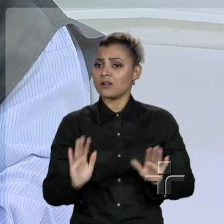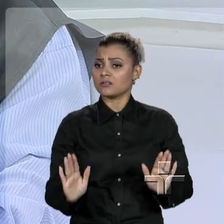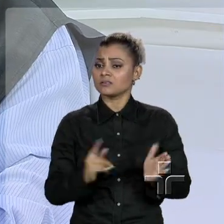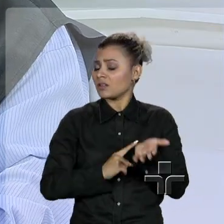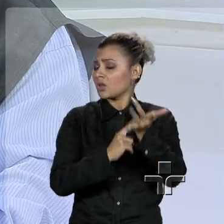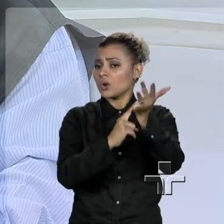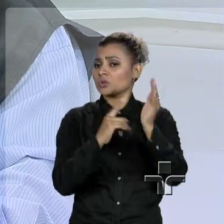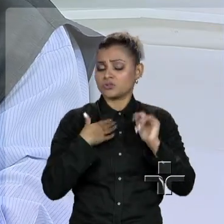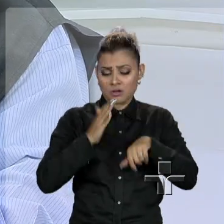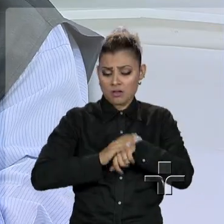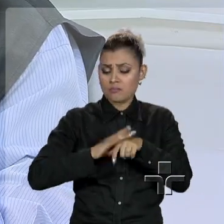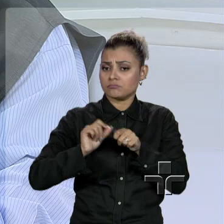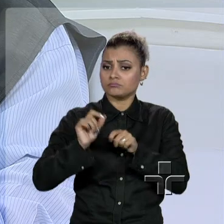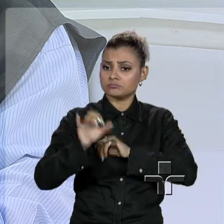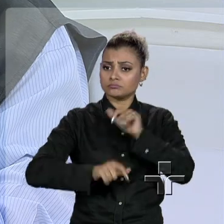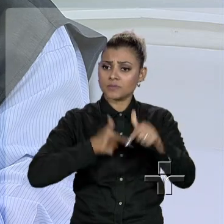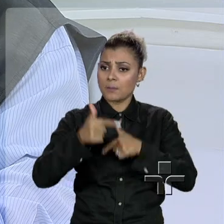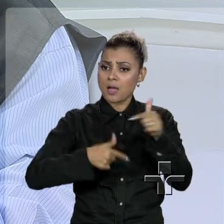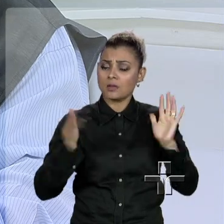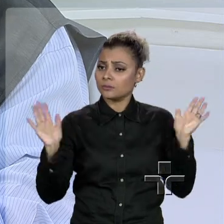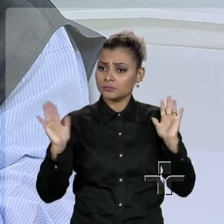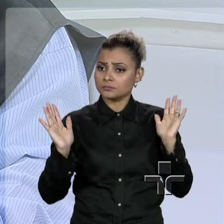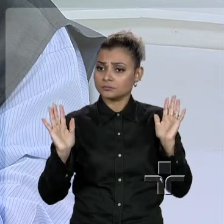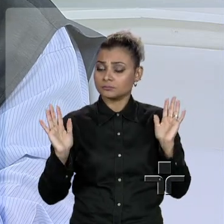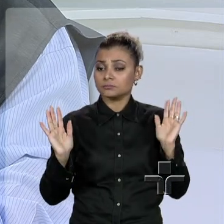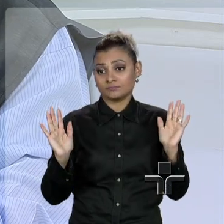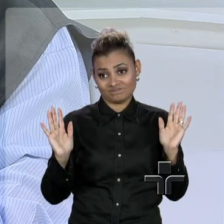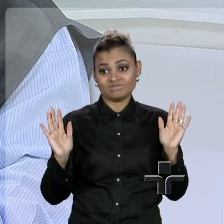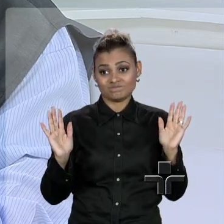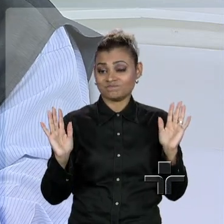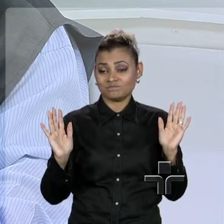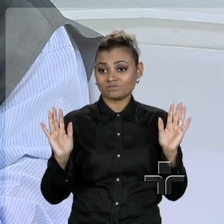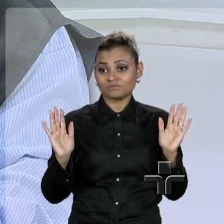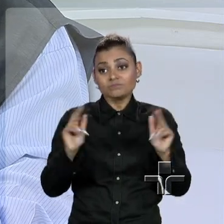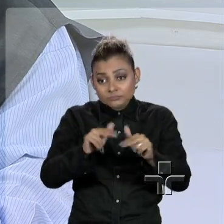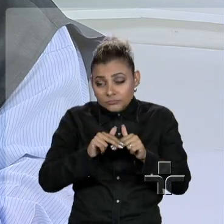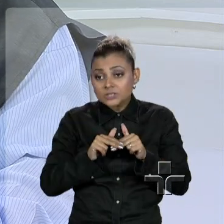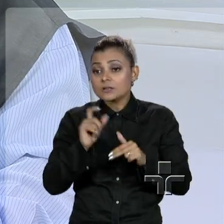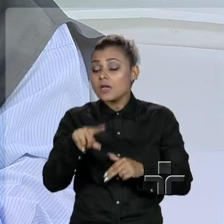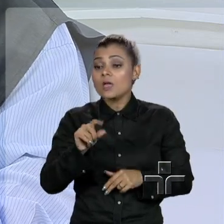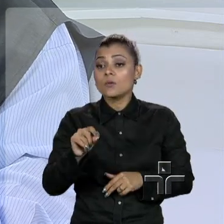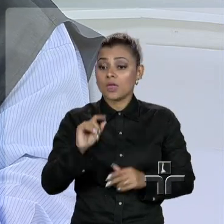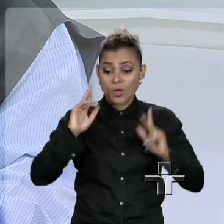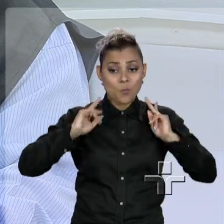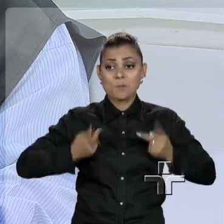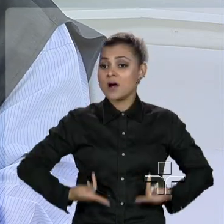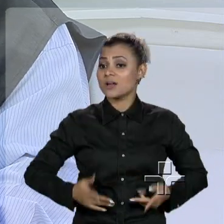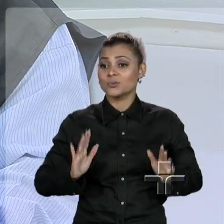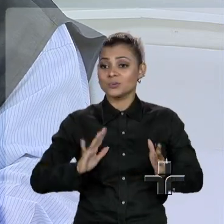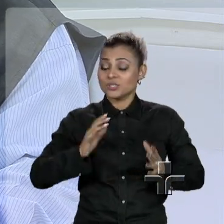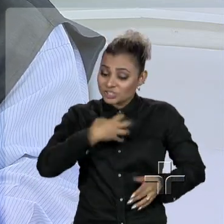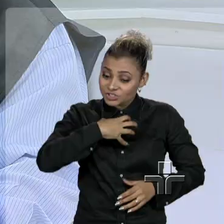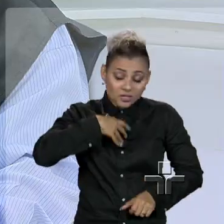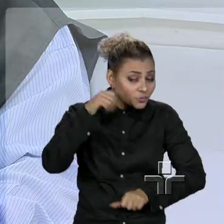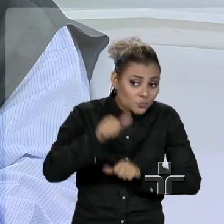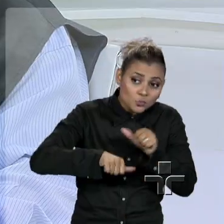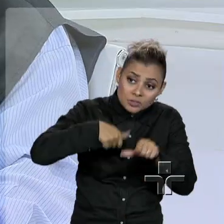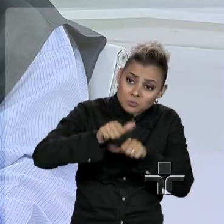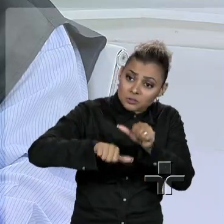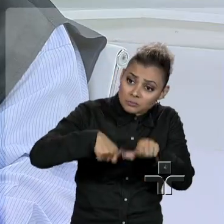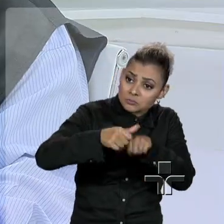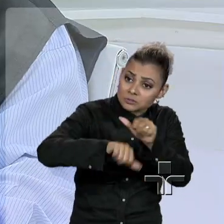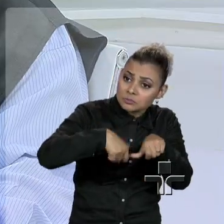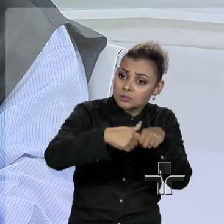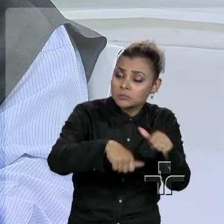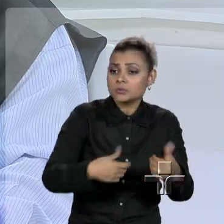faz o teu serviço. E isso é uma coisa na direção da humanização da sociedade. Ou seja,